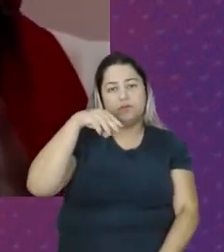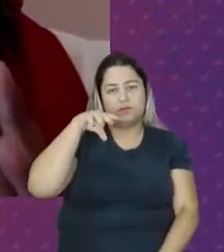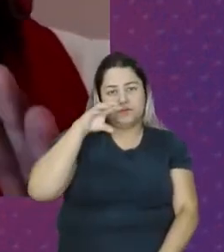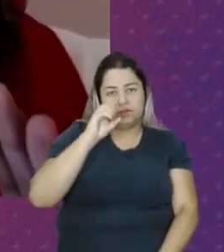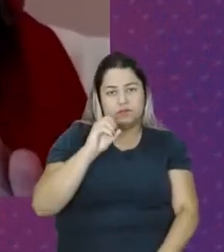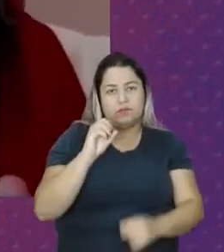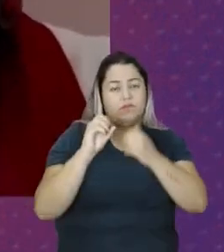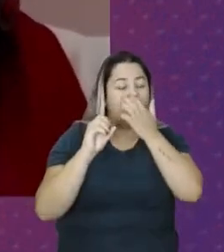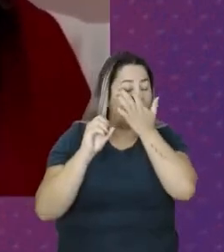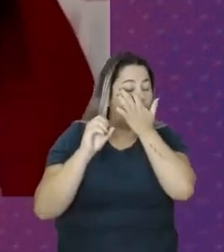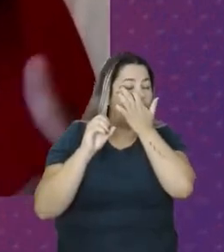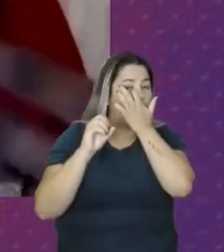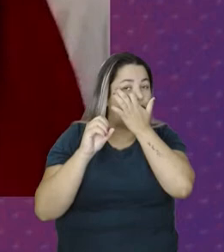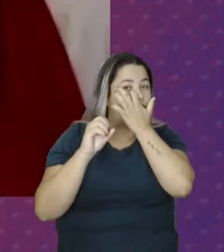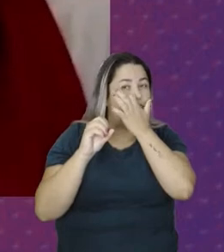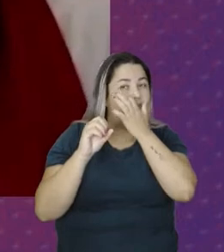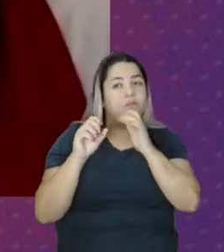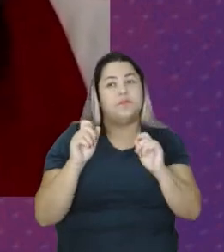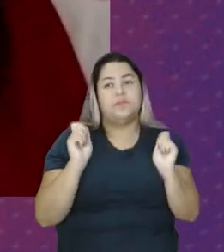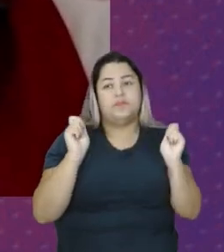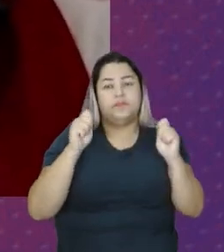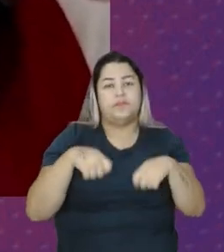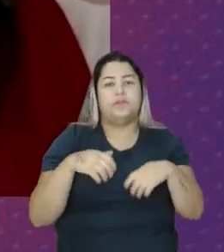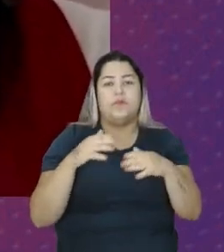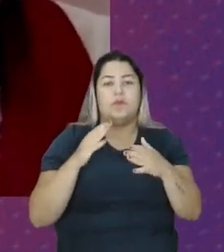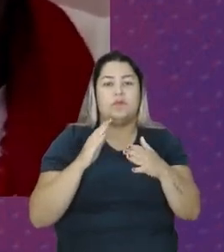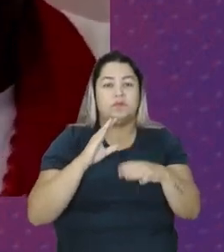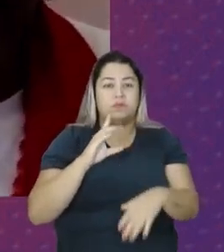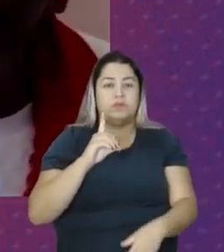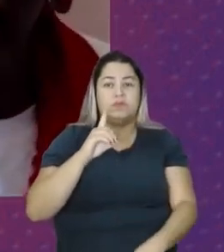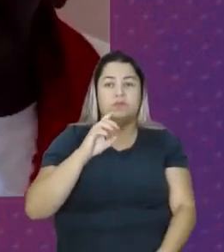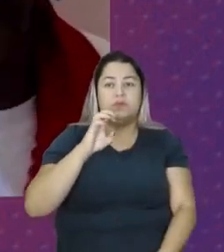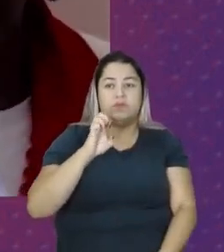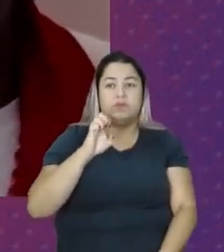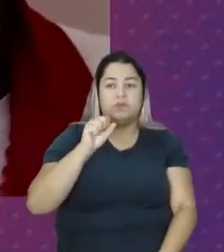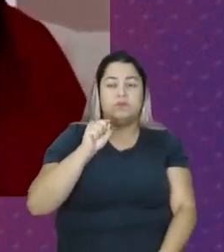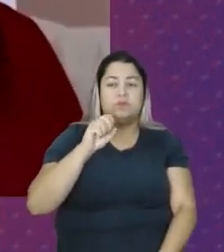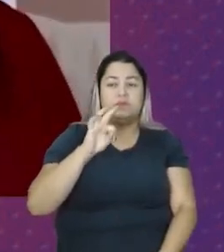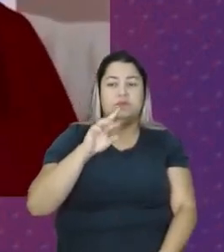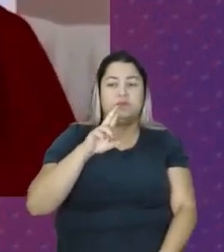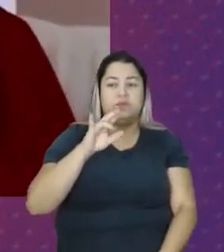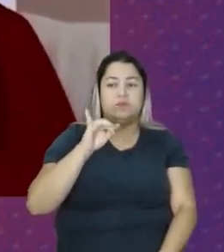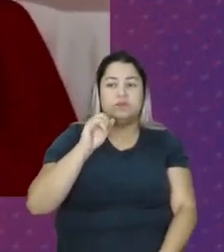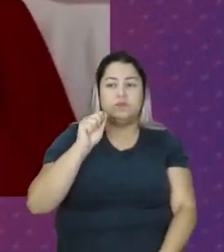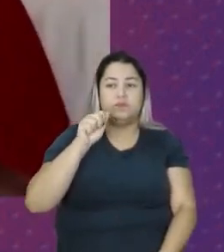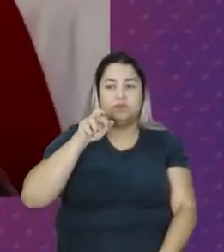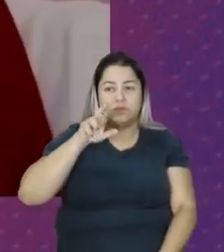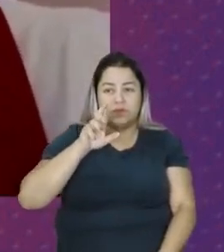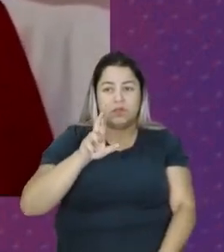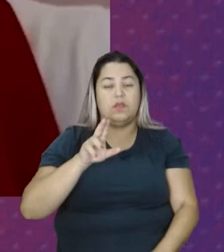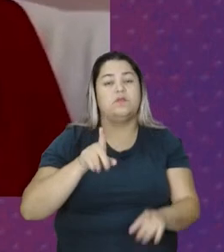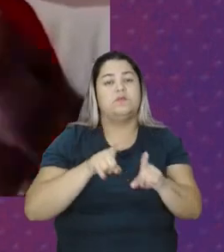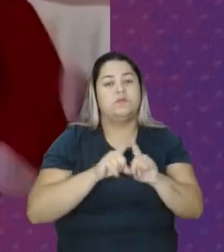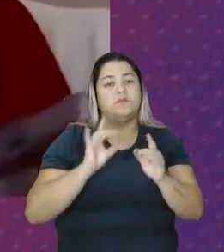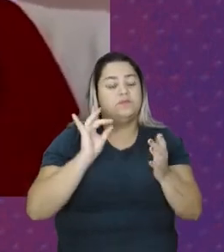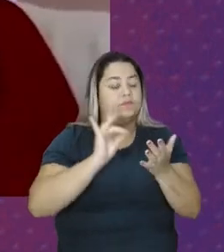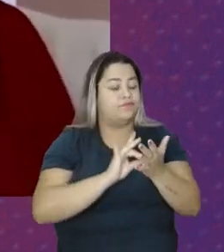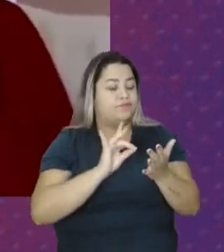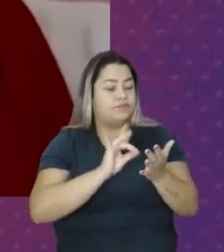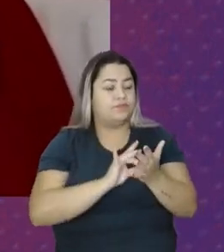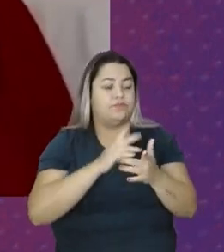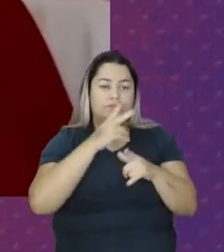que a gente precisa desestruturar, né, o racismo para que a gente possa, de fato, vencer e